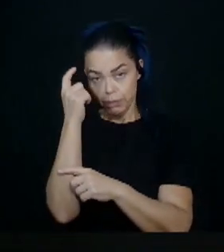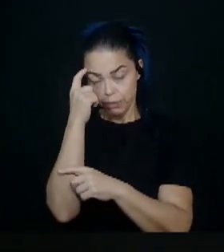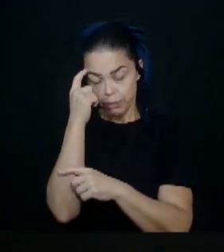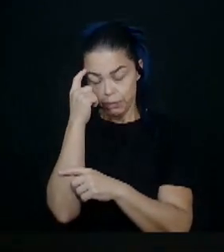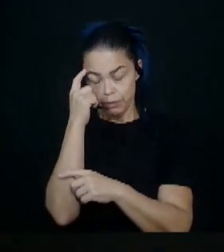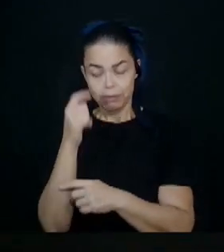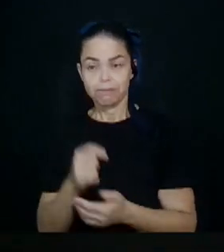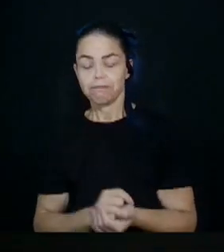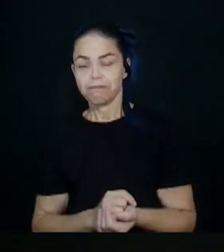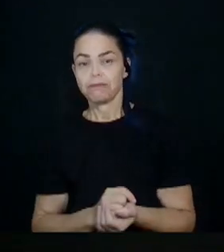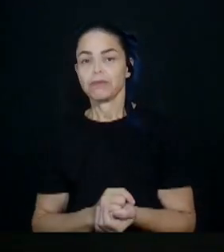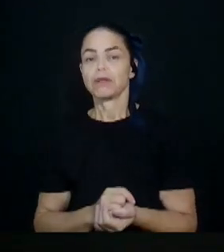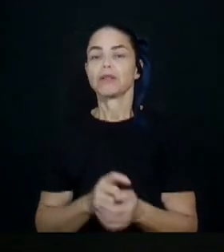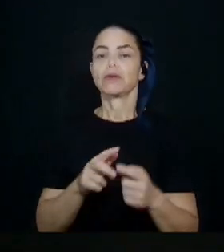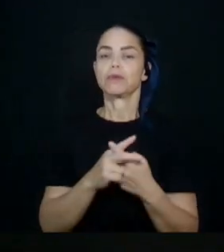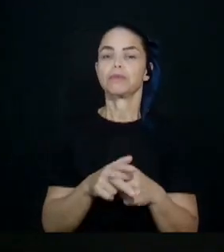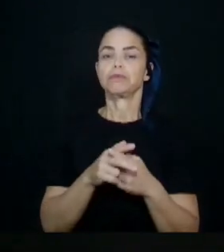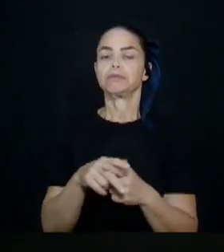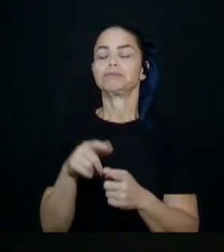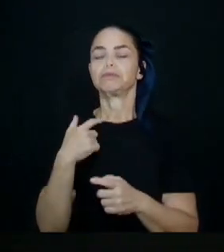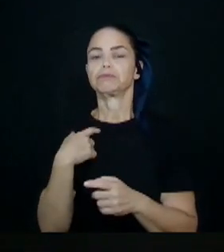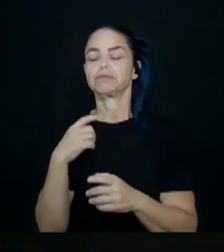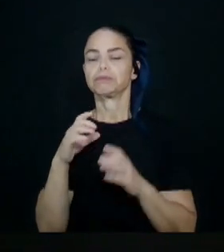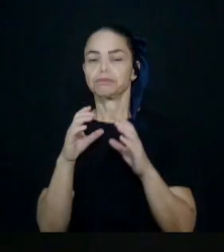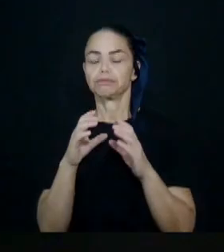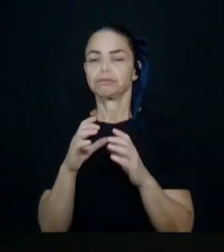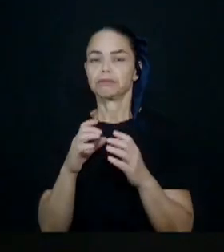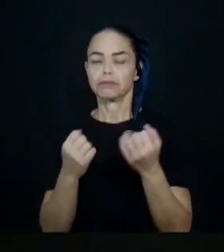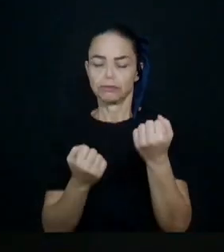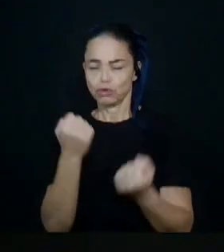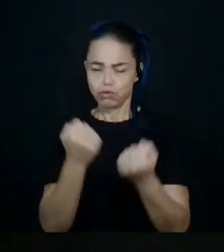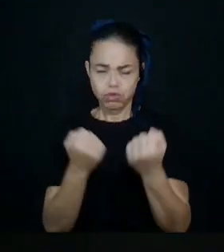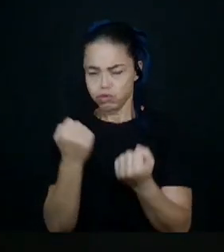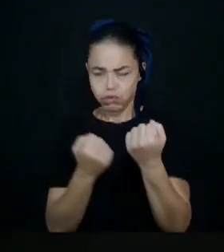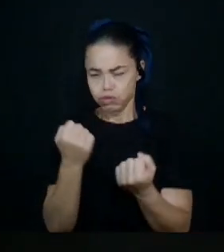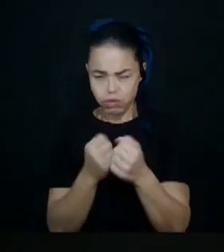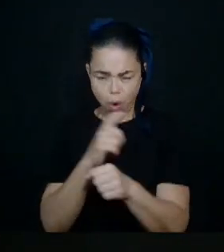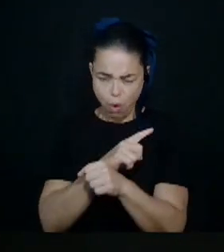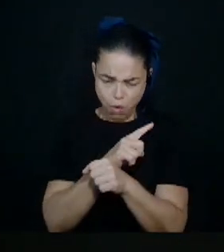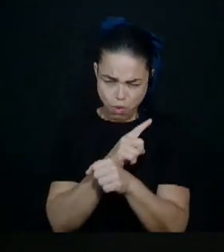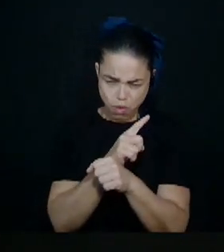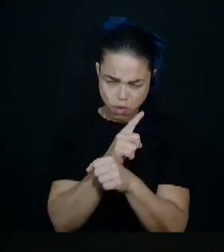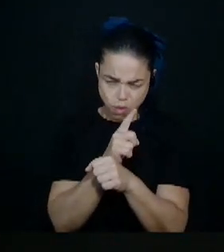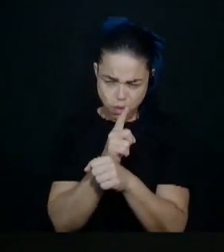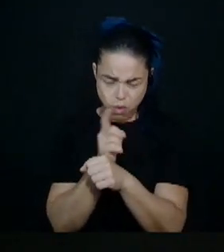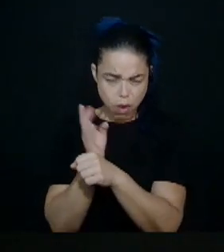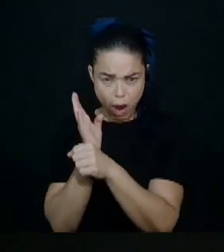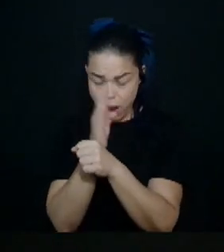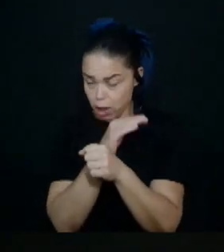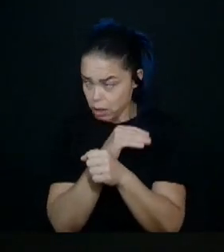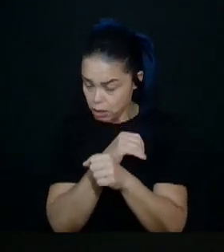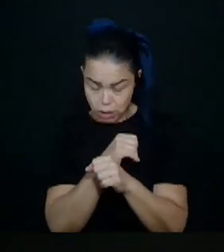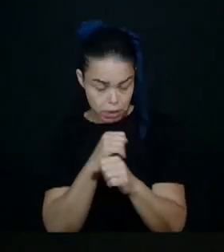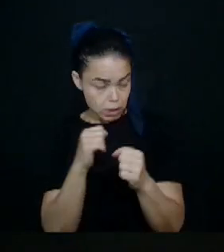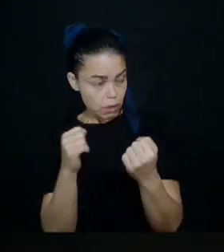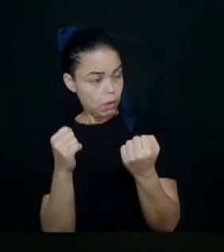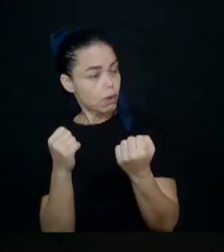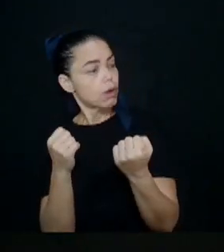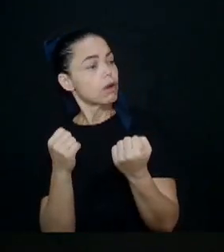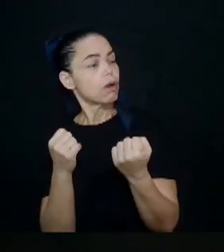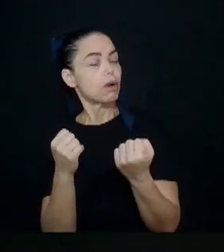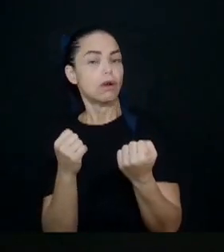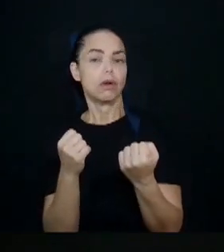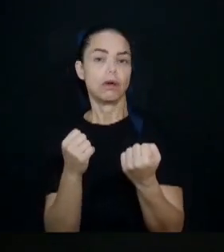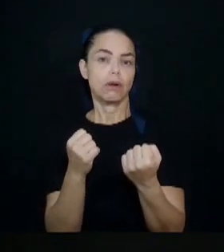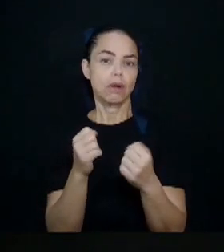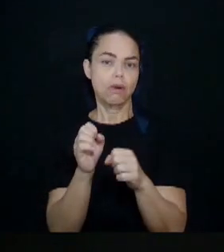estiver errado. Aí vem o cidadão no efeito pateta, com aquela cara malvada. Você olha no retrovisor e fala, ué, mas o que tá acontecendo? Ele dá luz